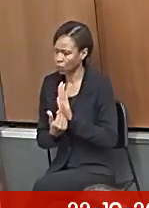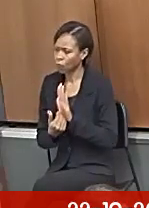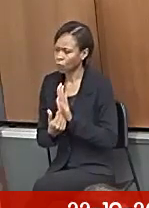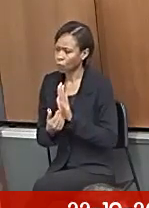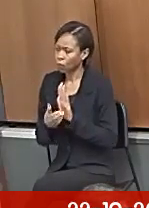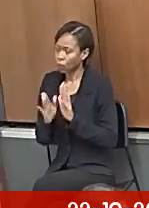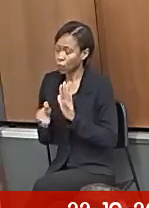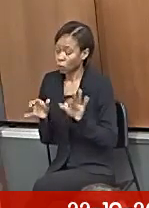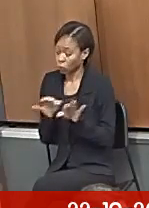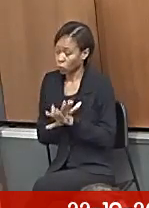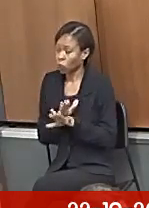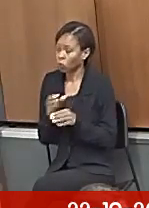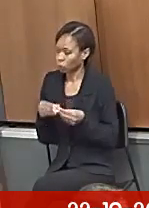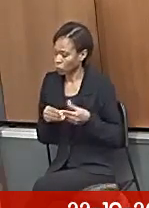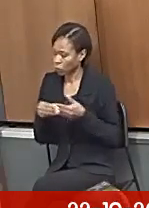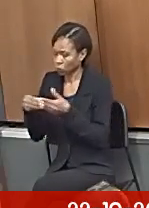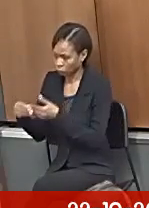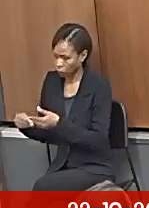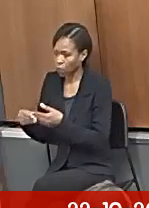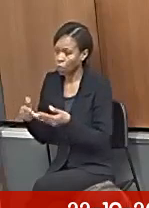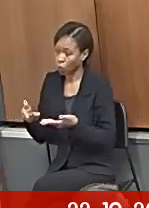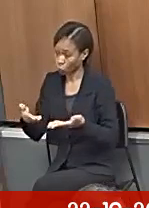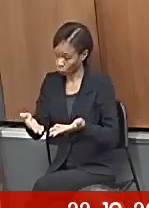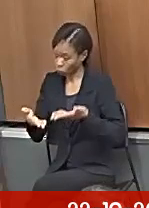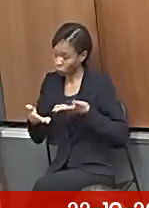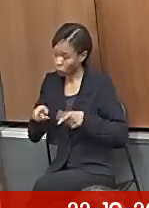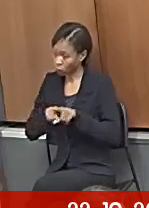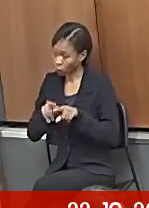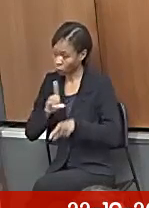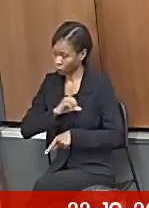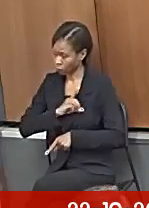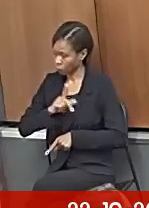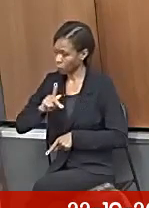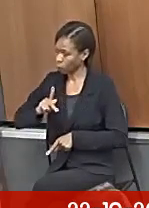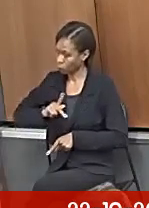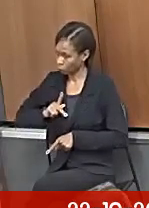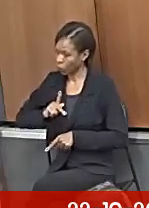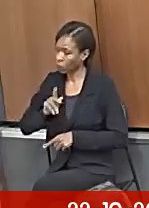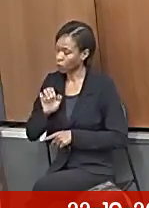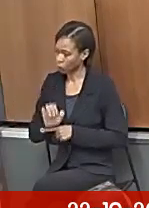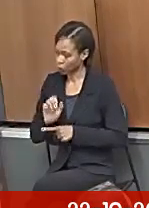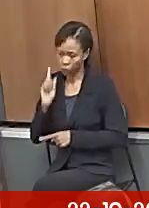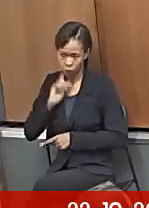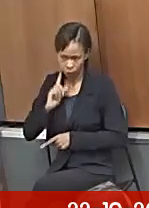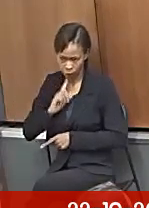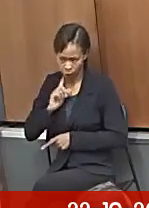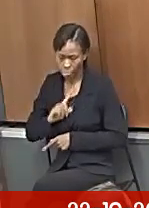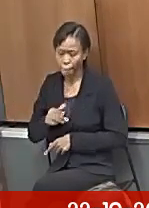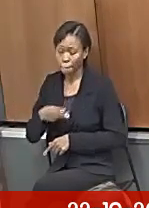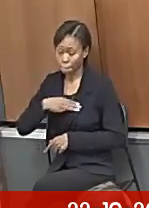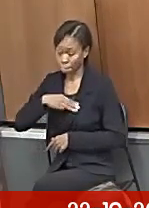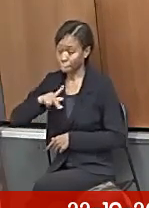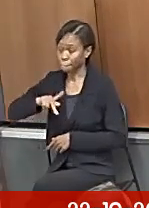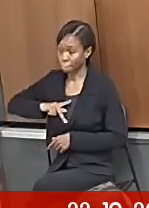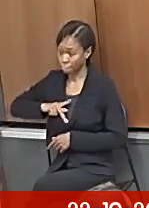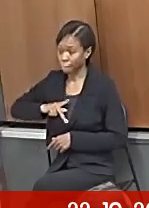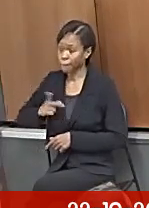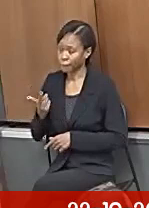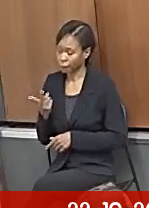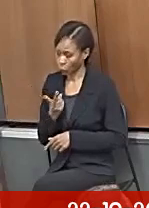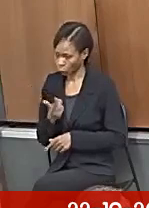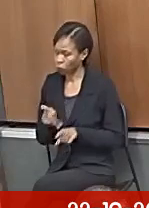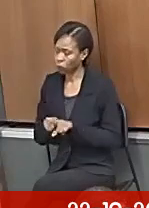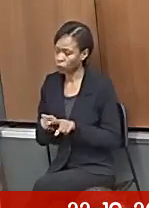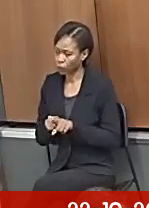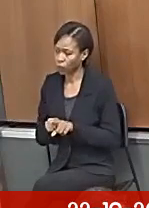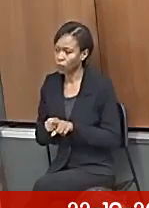juntamente com, quero convidar a Defensoria Pública do Estado também, para o Ministério Público, a Defensoria Pública e Ministério Público, para